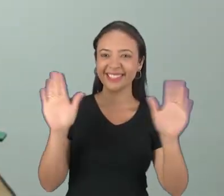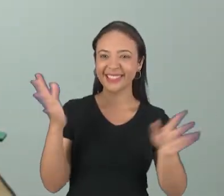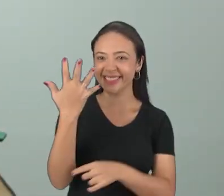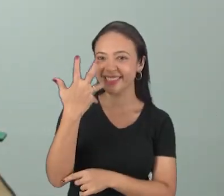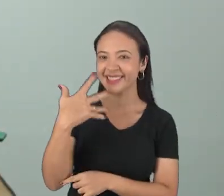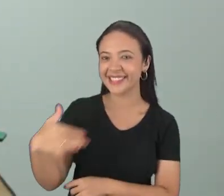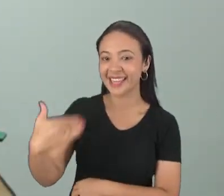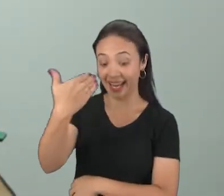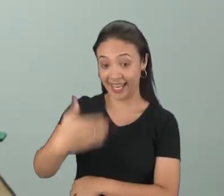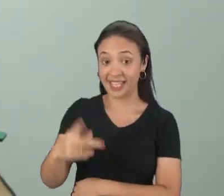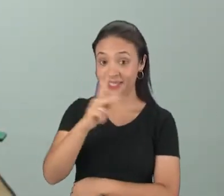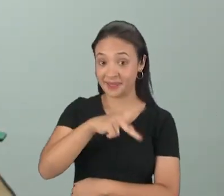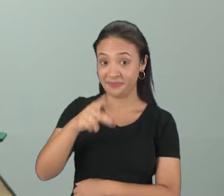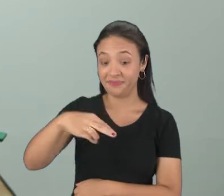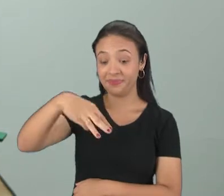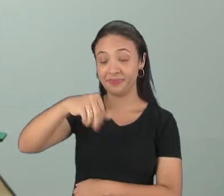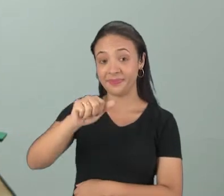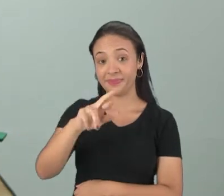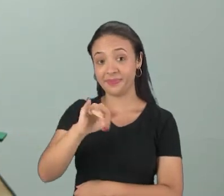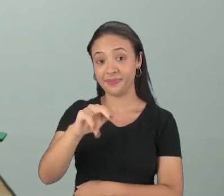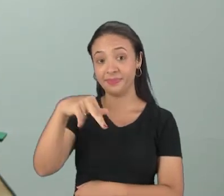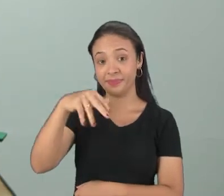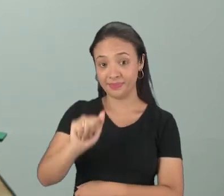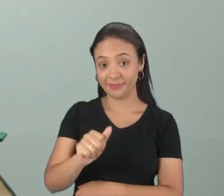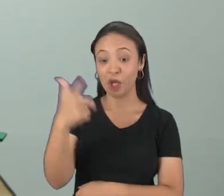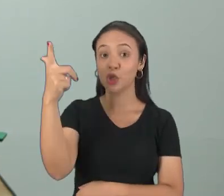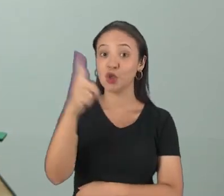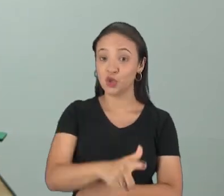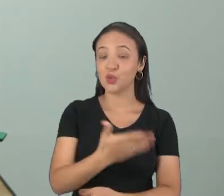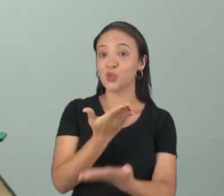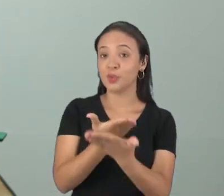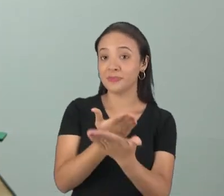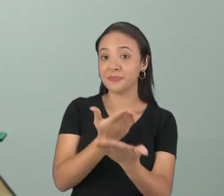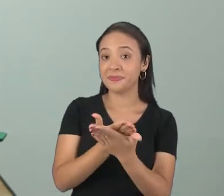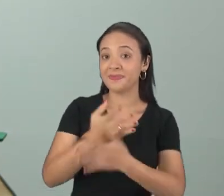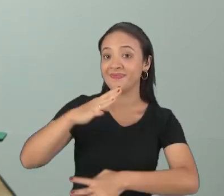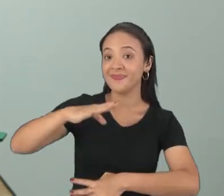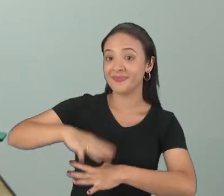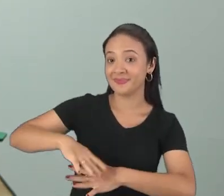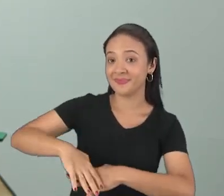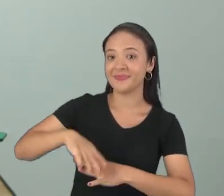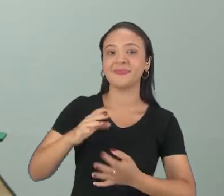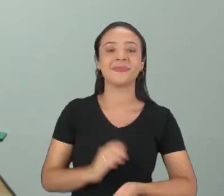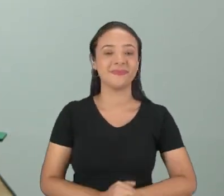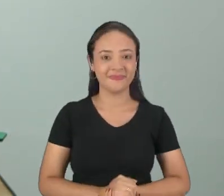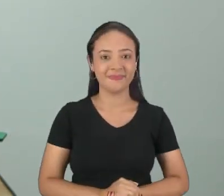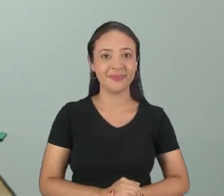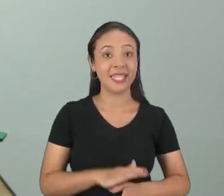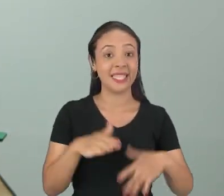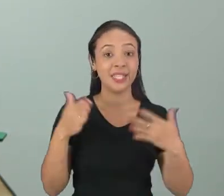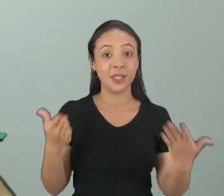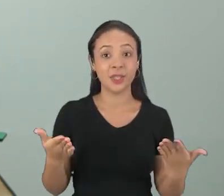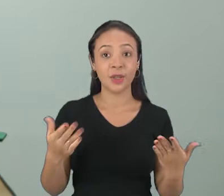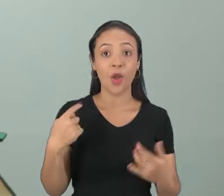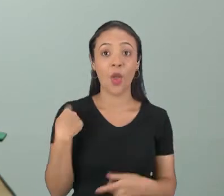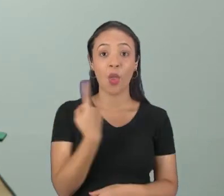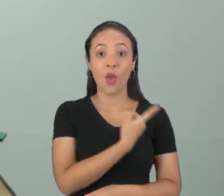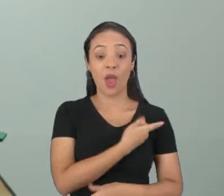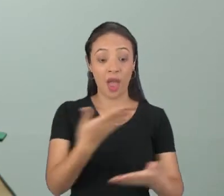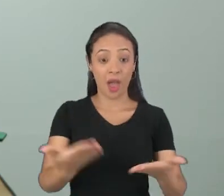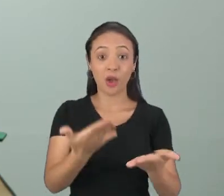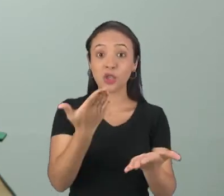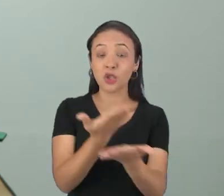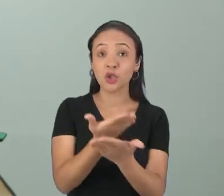Olá, crianças, eu sou a professora Marina, estamos de volta para mais uma aula de matemática e nós estamos aqui estudando